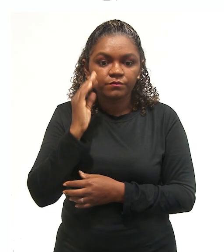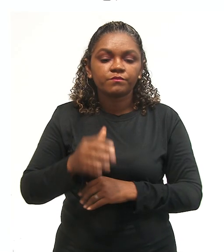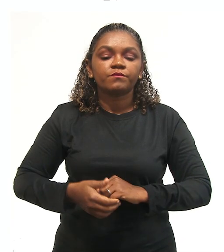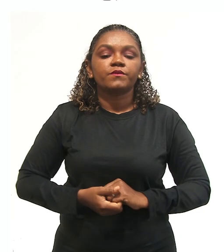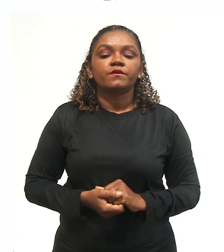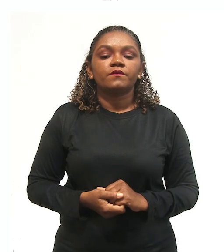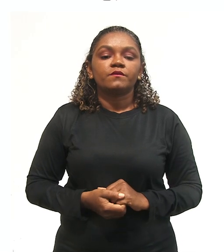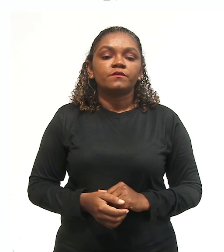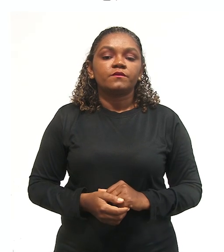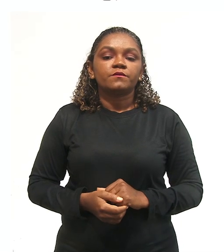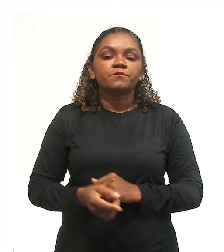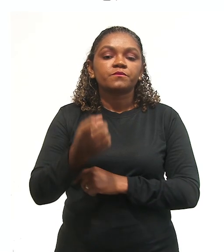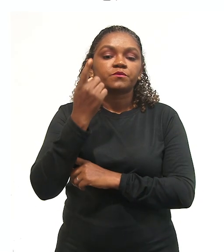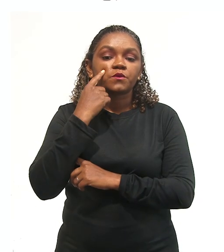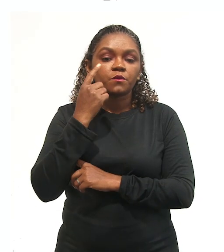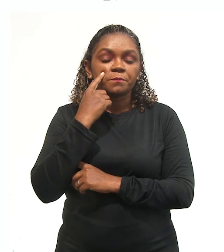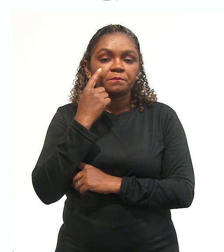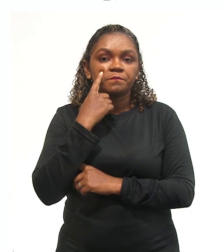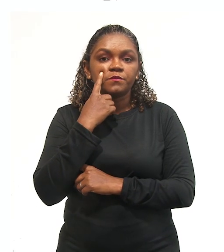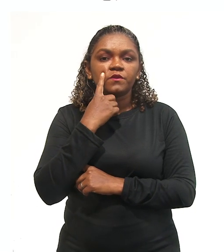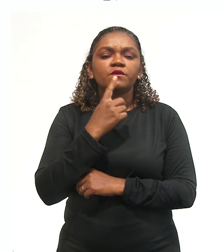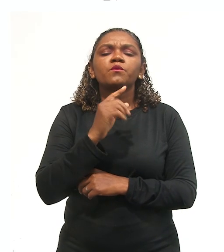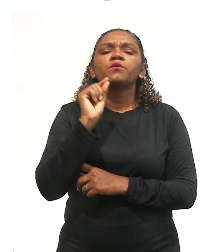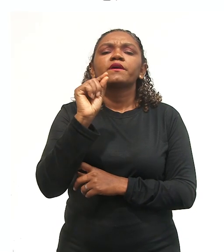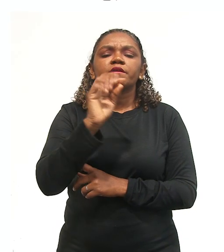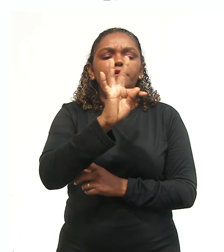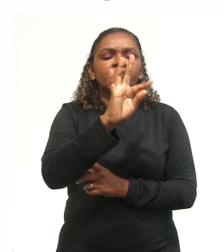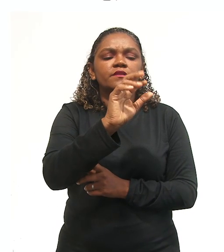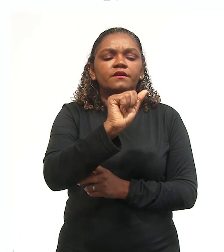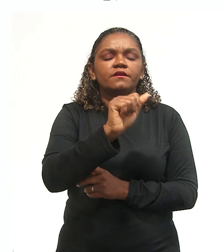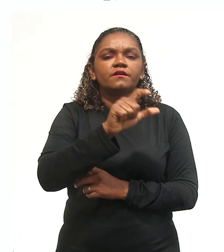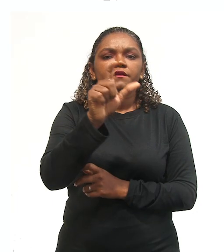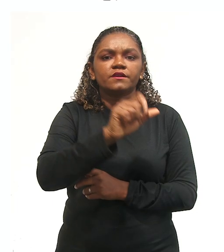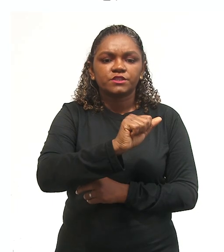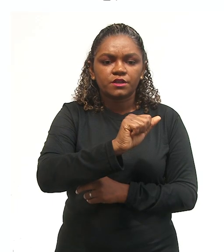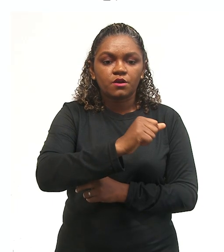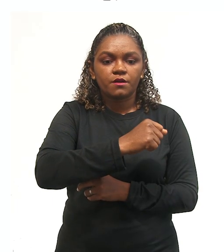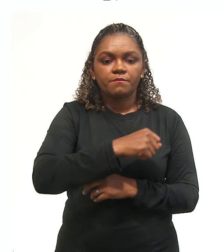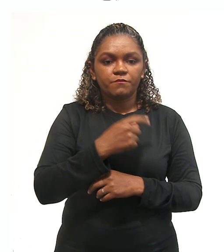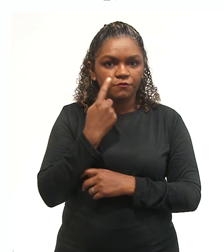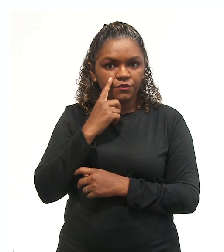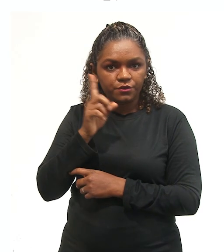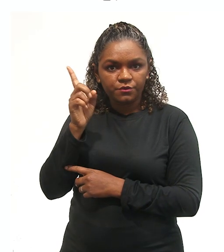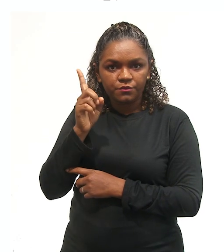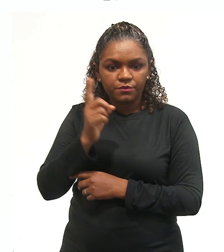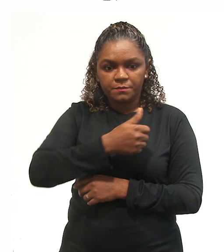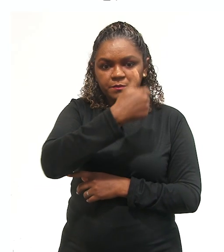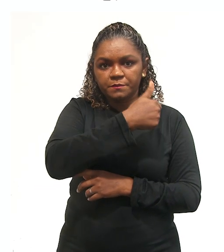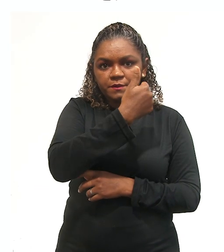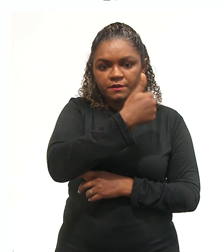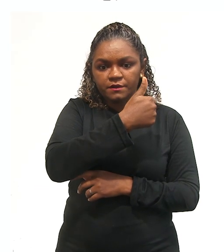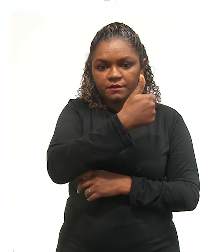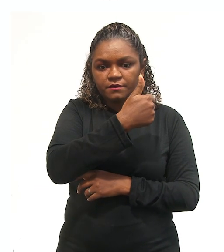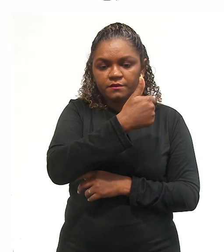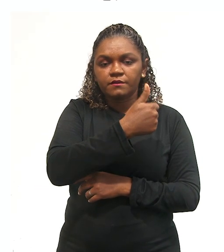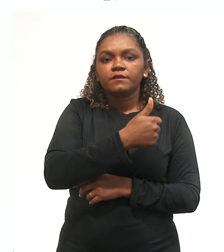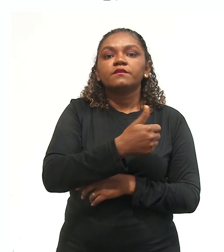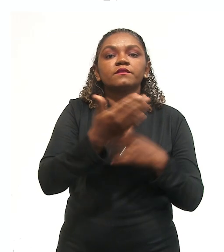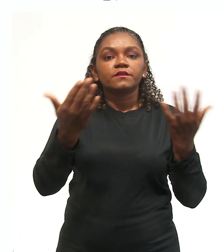constante. Veja bem que a taxa aqui, a taxa 1, ela